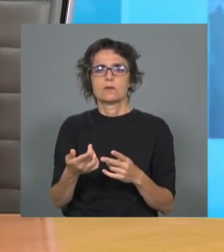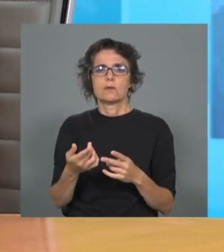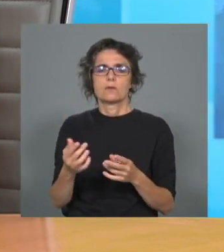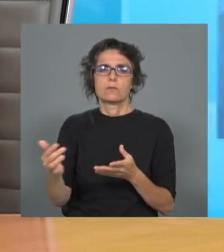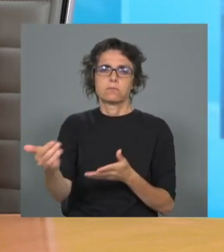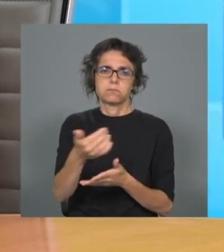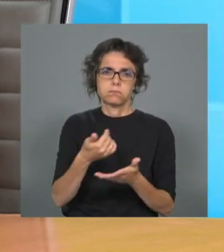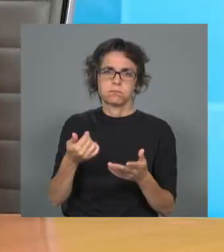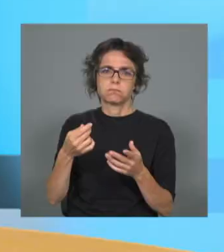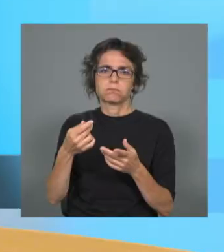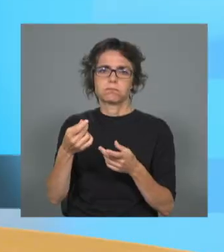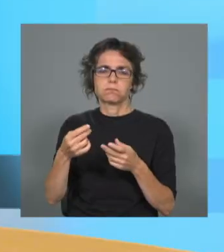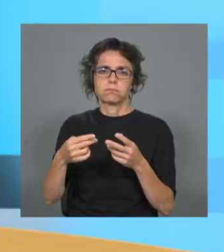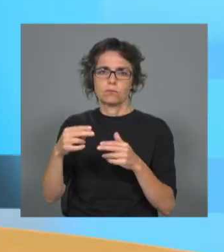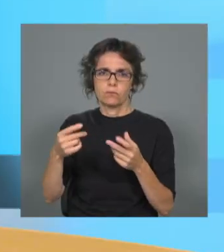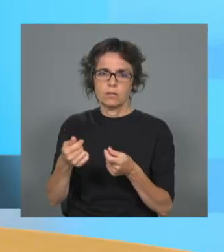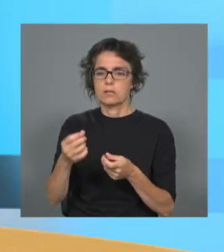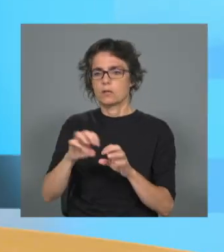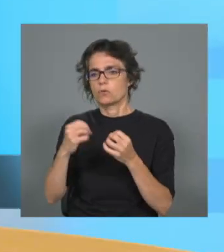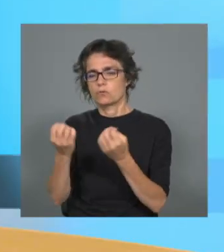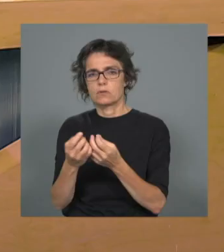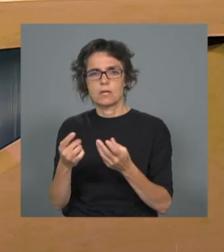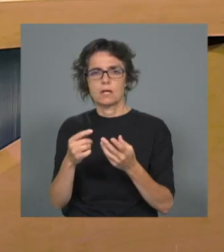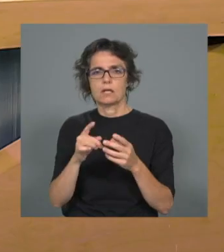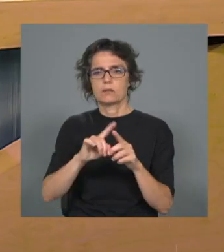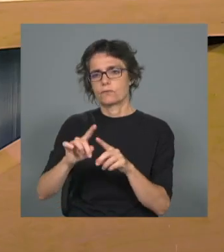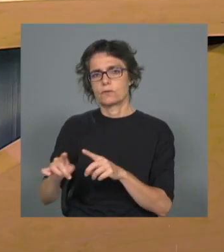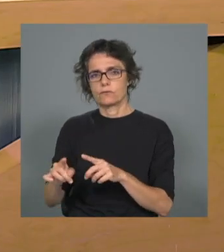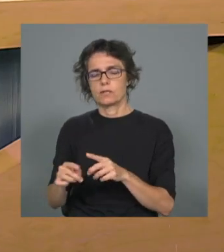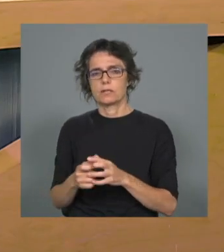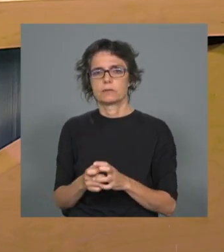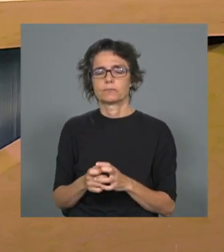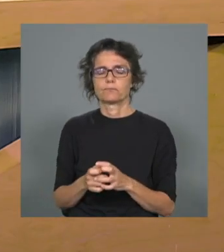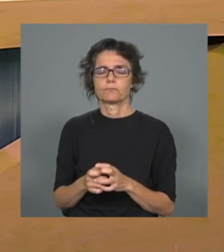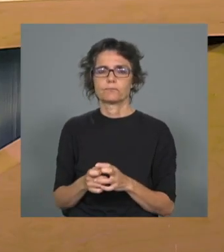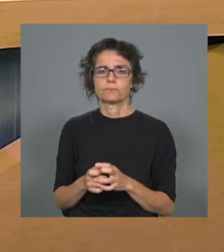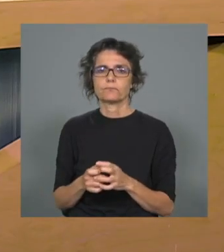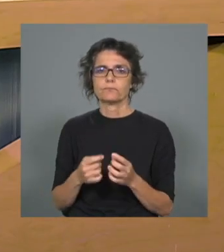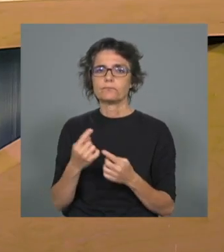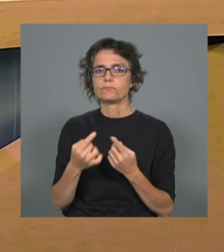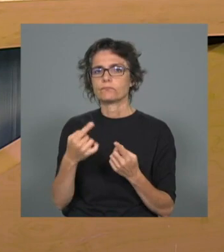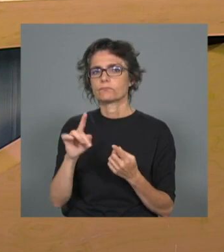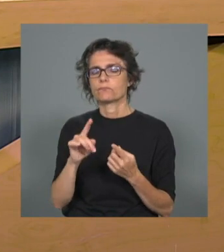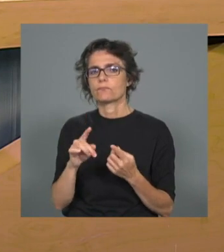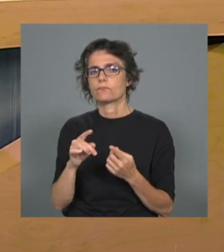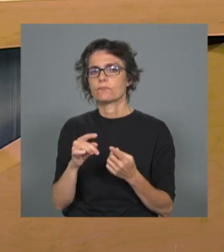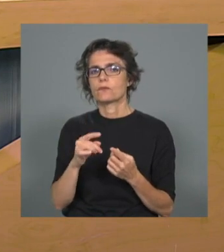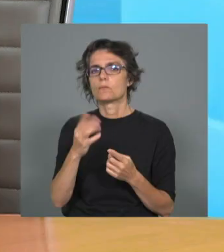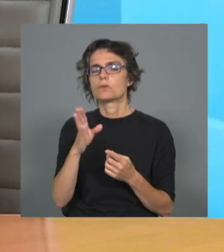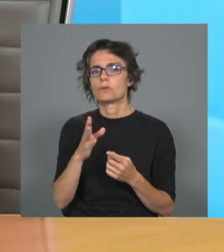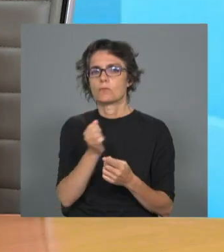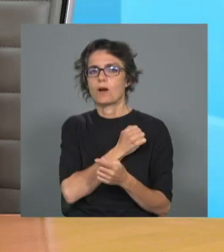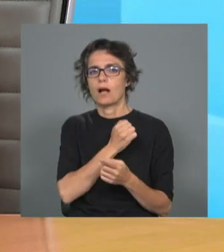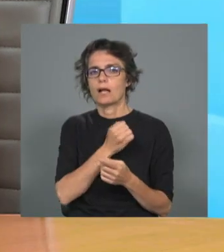recursos financeiros, a recursos sociais. Há questão muitas vezes que é deixada para um plano que não se fala, a questão do direito à